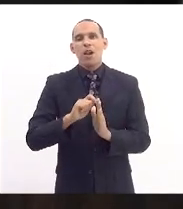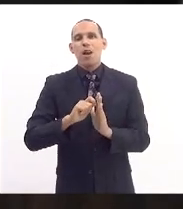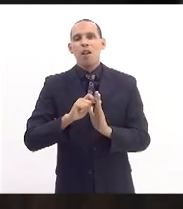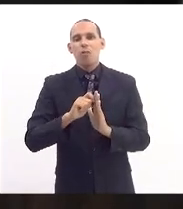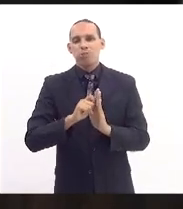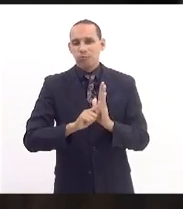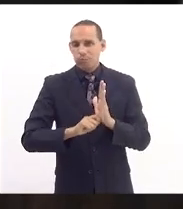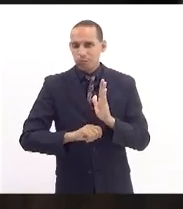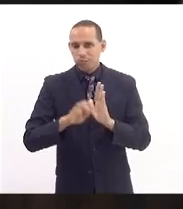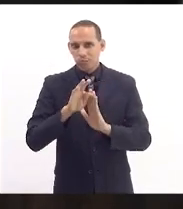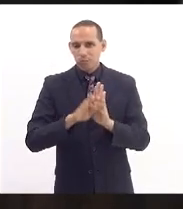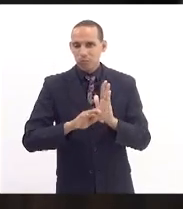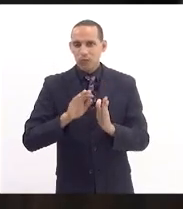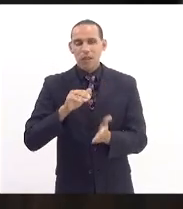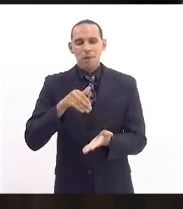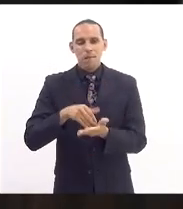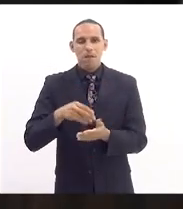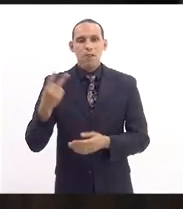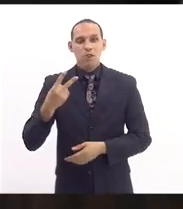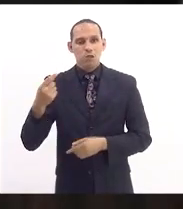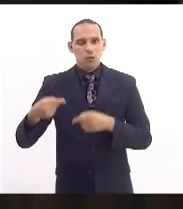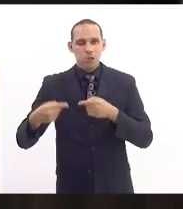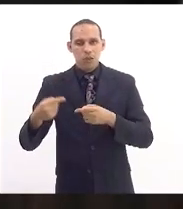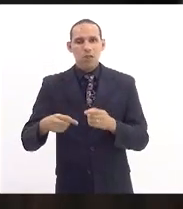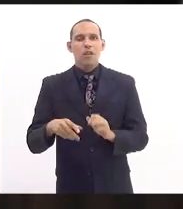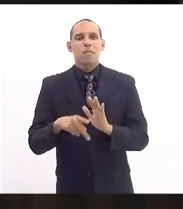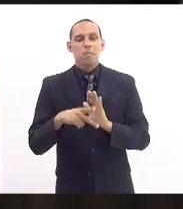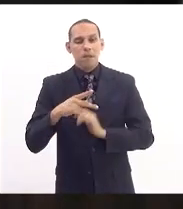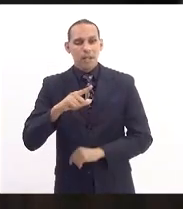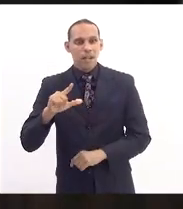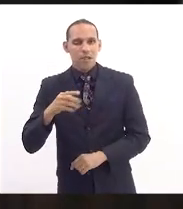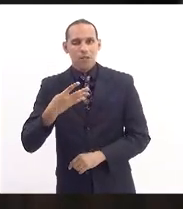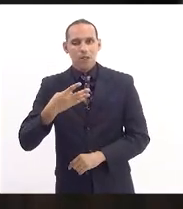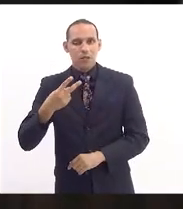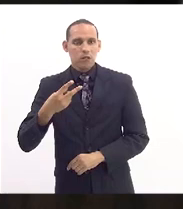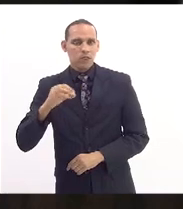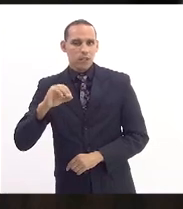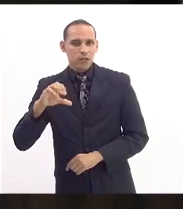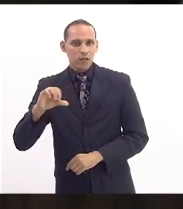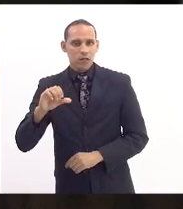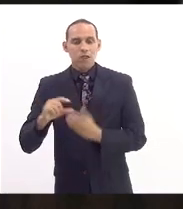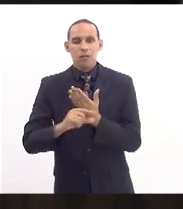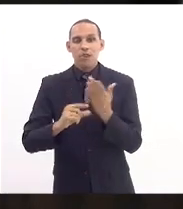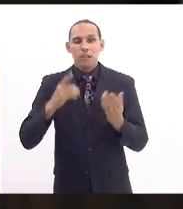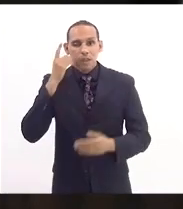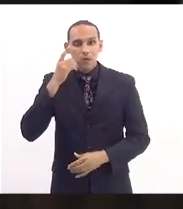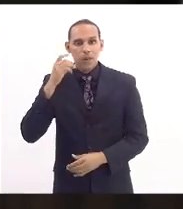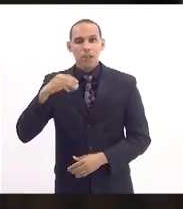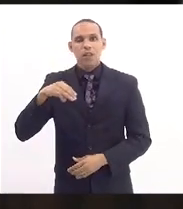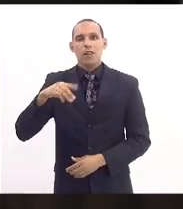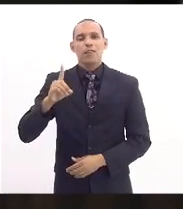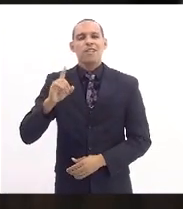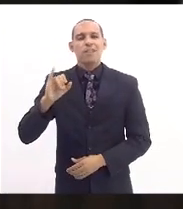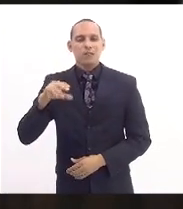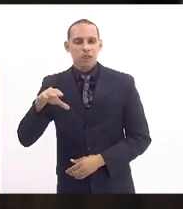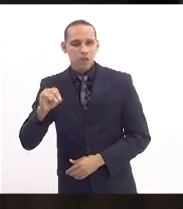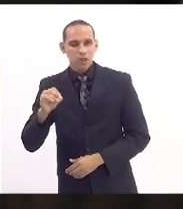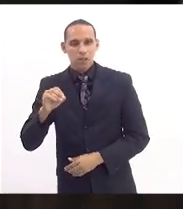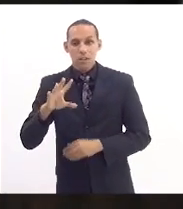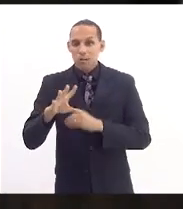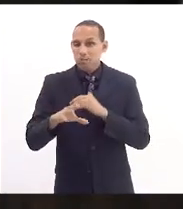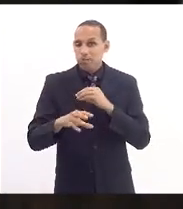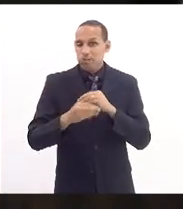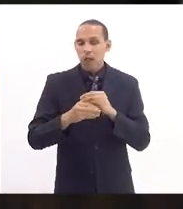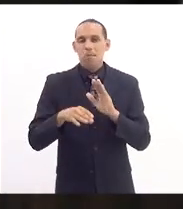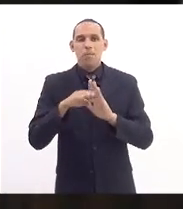redação do vencido pela segunda discussão para a direita 4209 de 21 de autoria do deputado Marcelo Dino que dispõe sobre a implementação